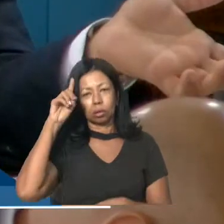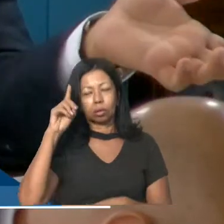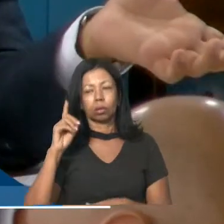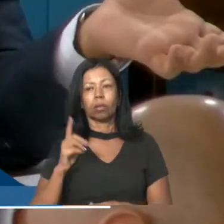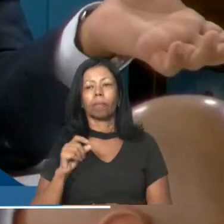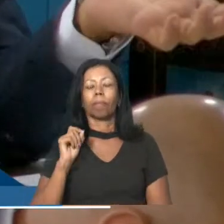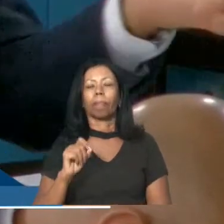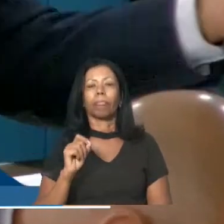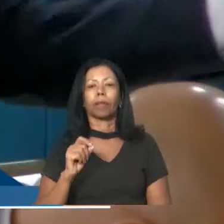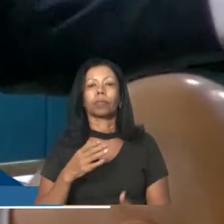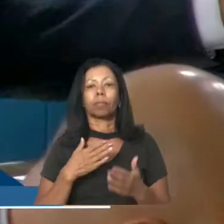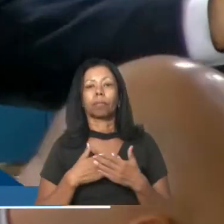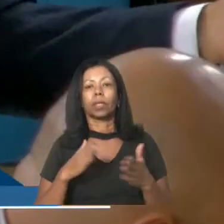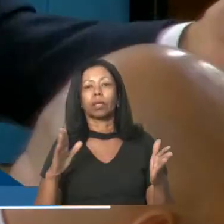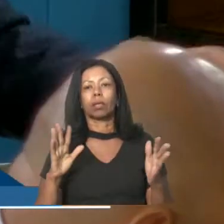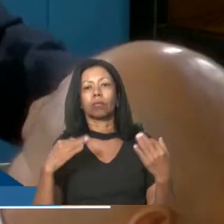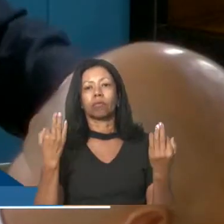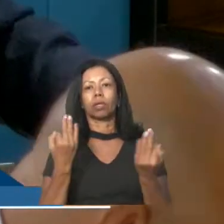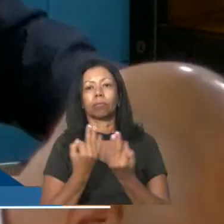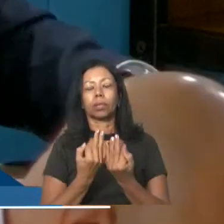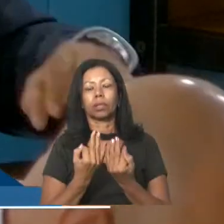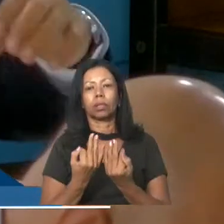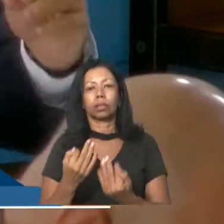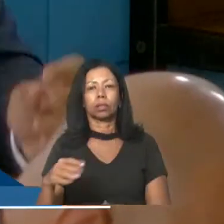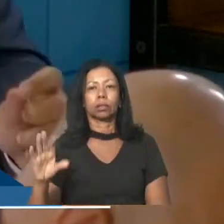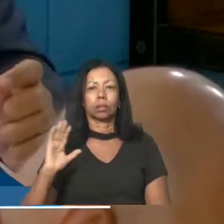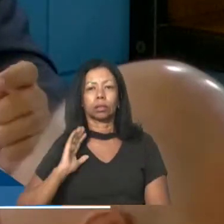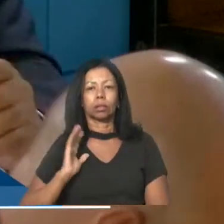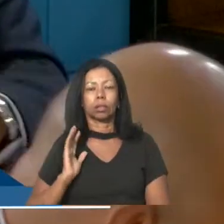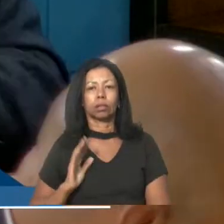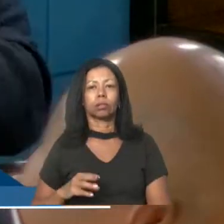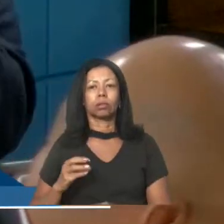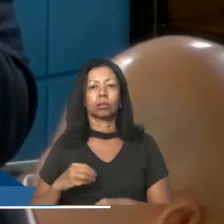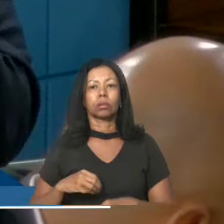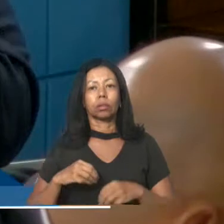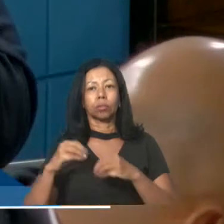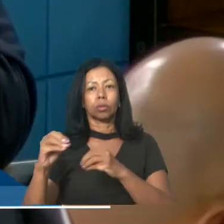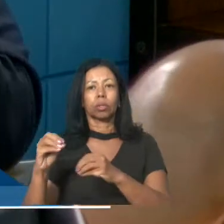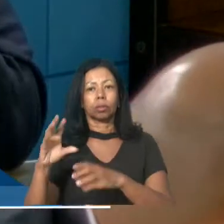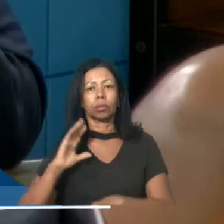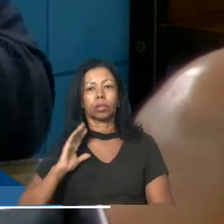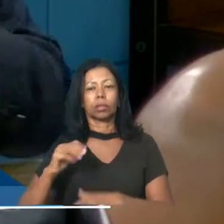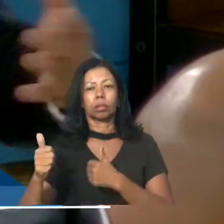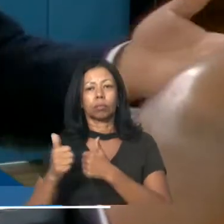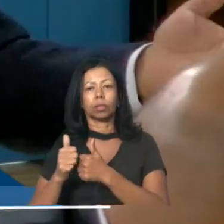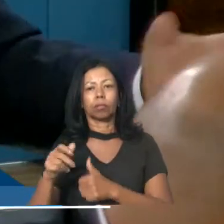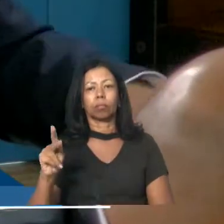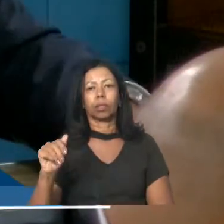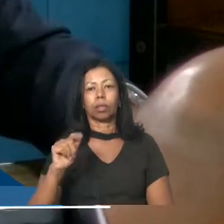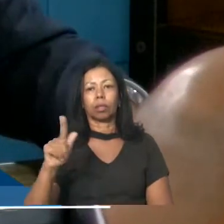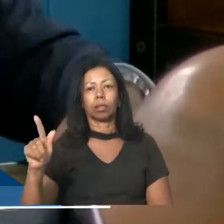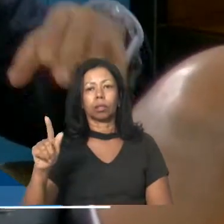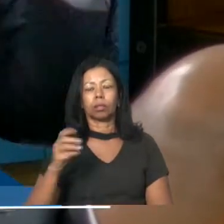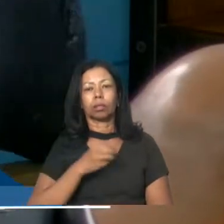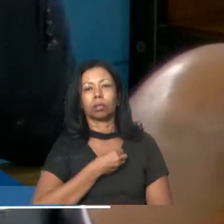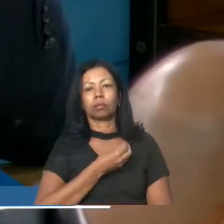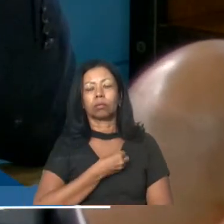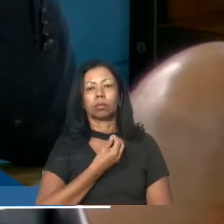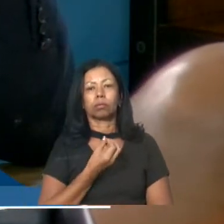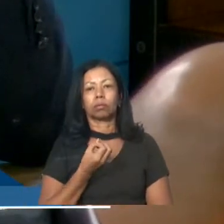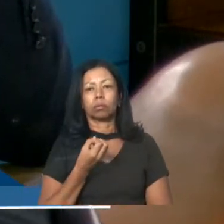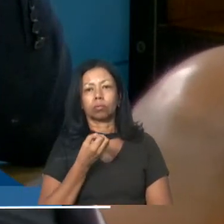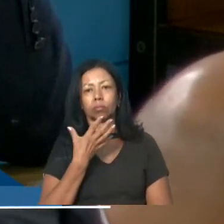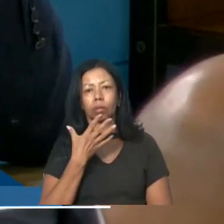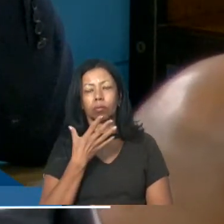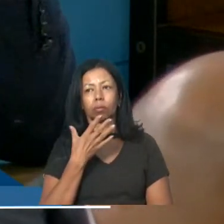perdendo famílias tradicionais da nossa cidade, se mudando para cidades vizinhas, como Praia Grande, que vive um boom